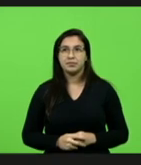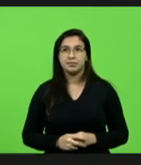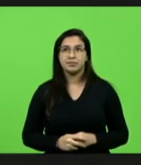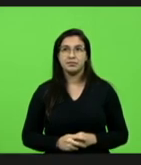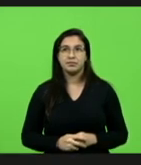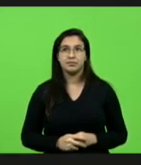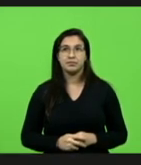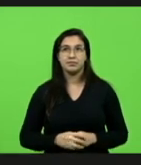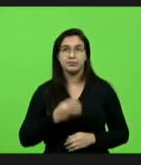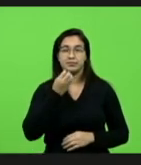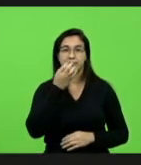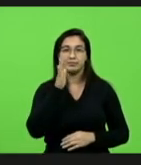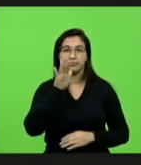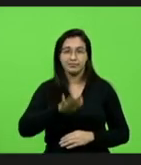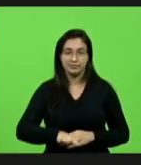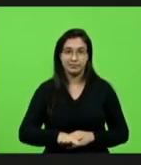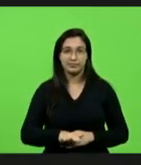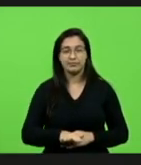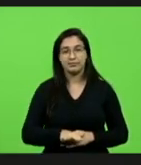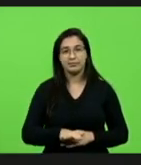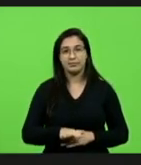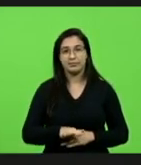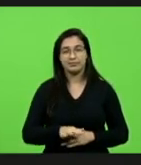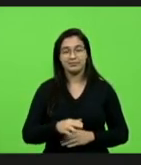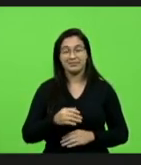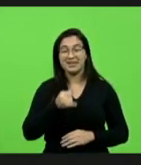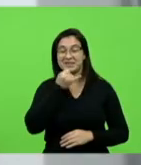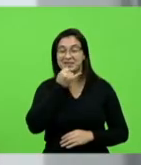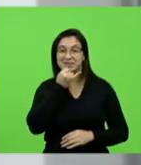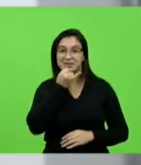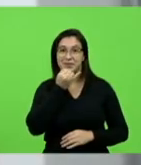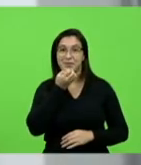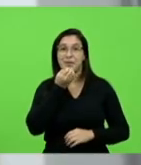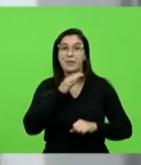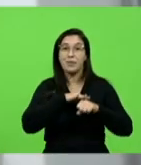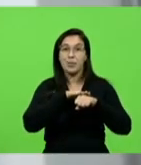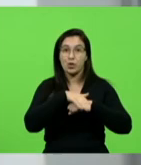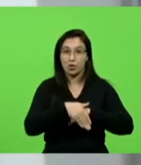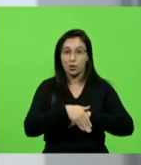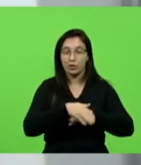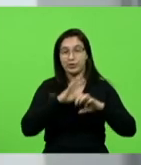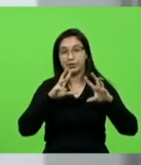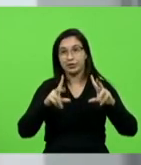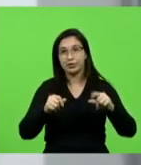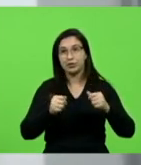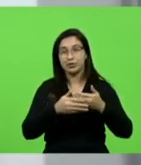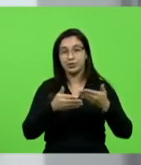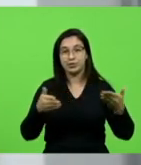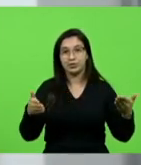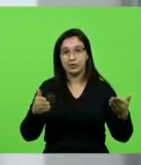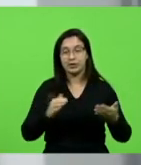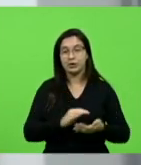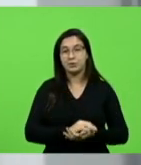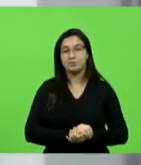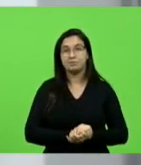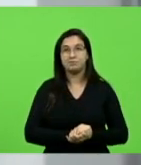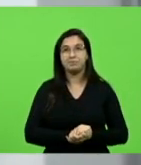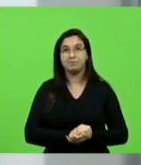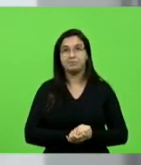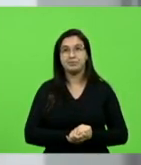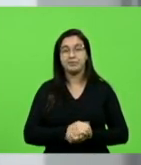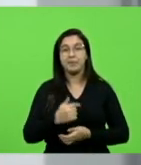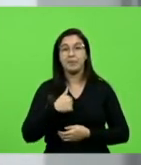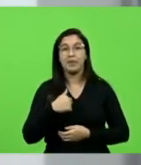Boa tarde. Boa noite, aliás. Boa noite a todos. Eu me chamo